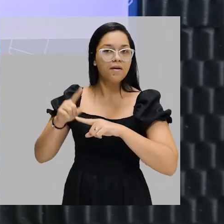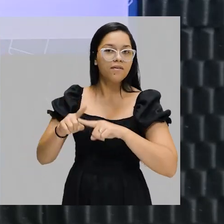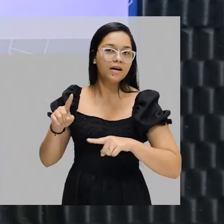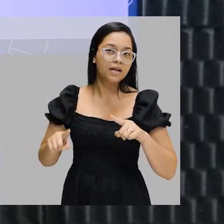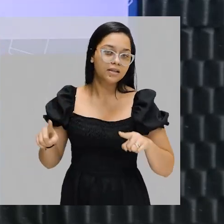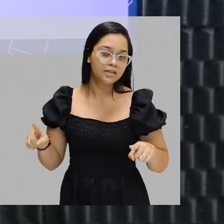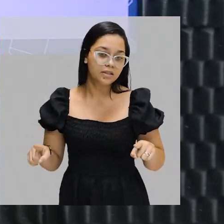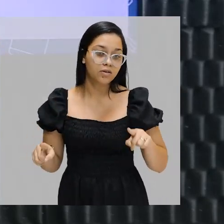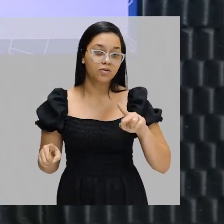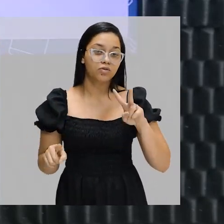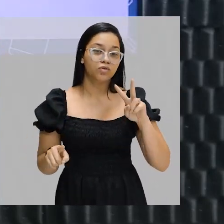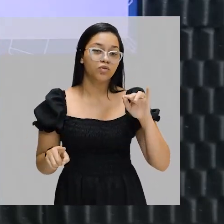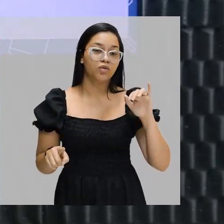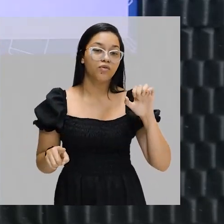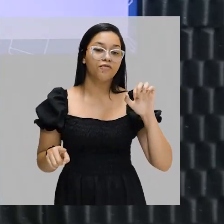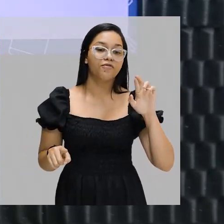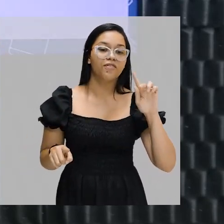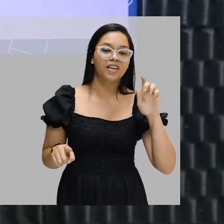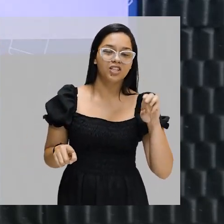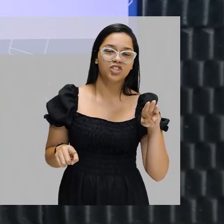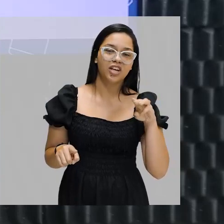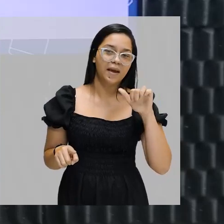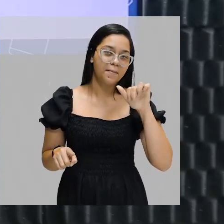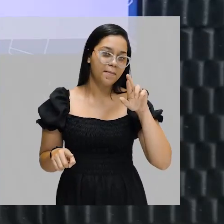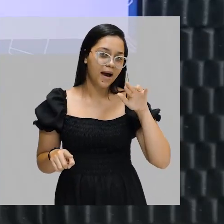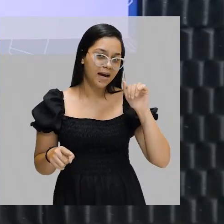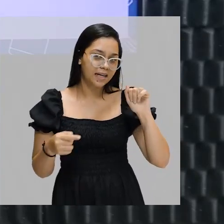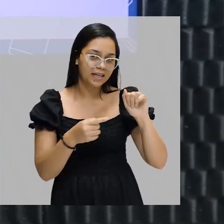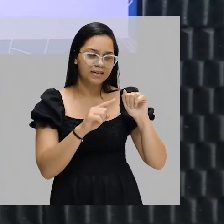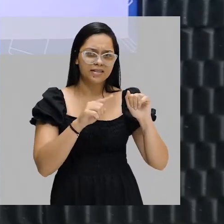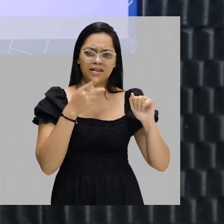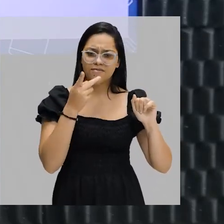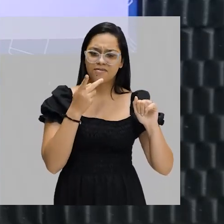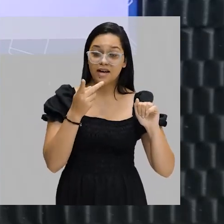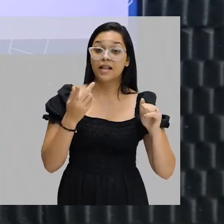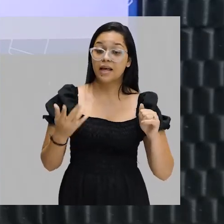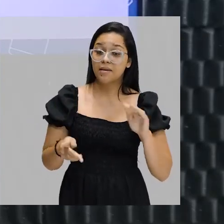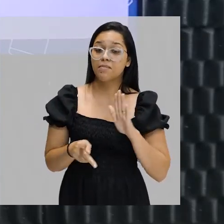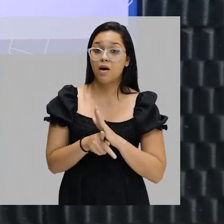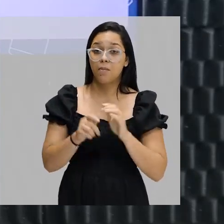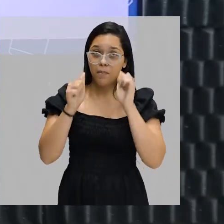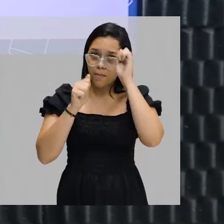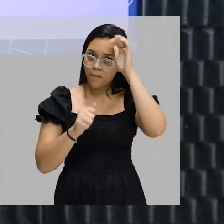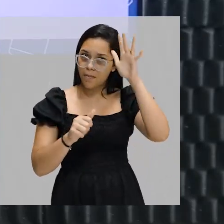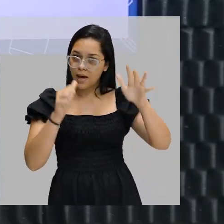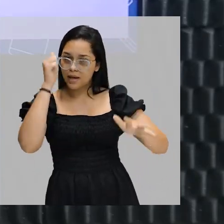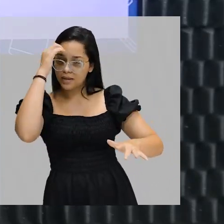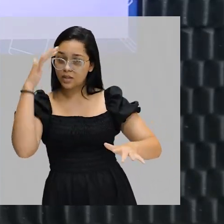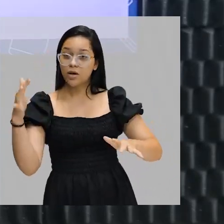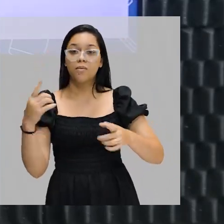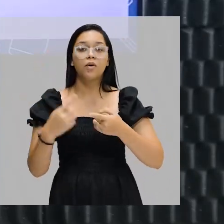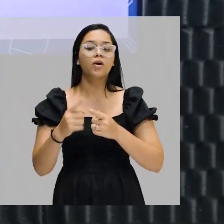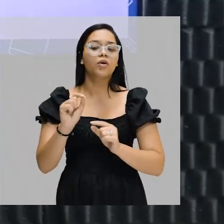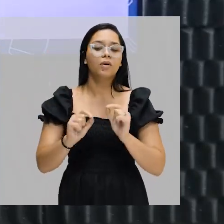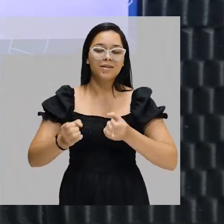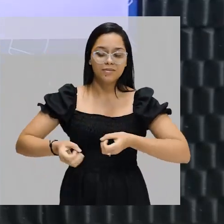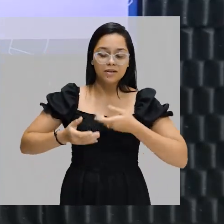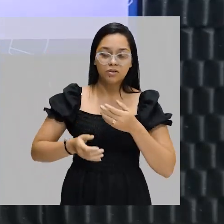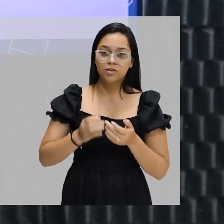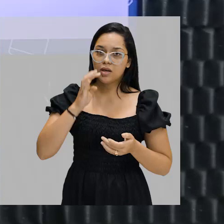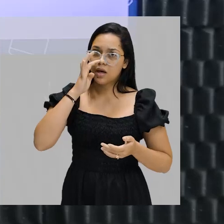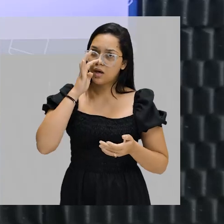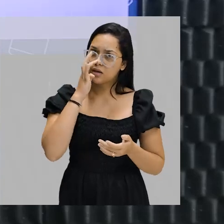né do Virgem Maria né quando você fala assim Virgem Maria é uma interjeição acaba sendo porque é uma expressão de